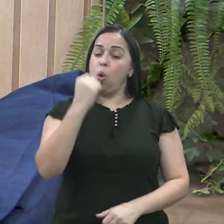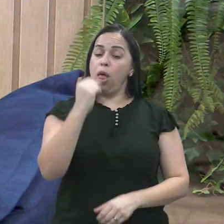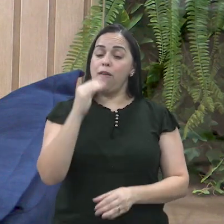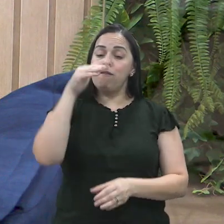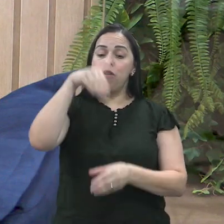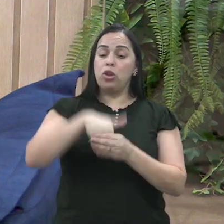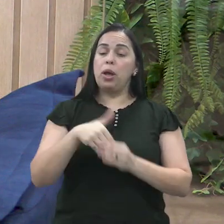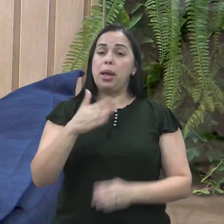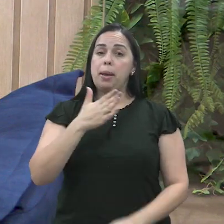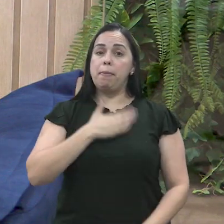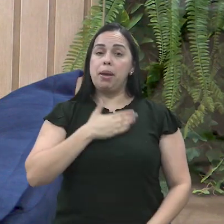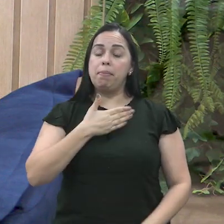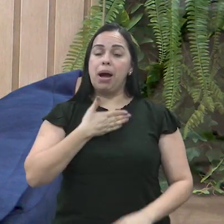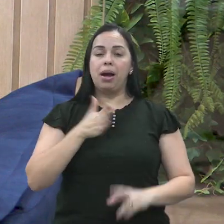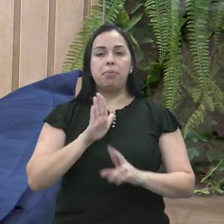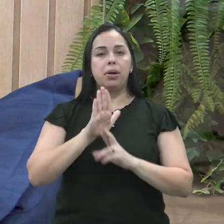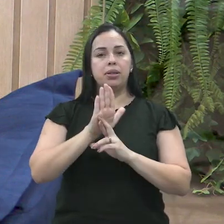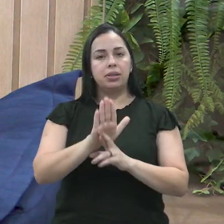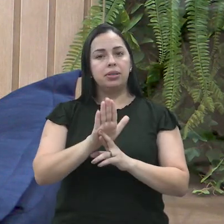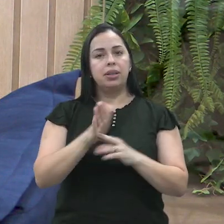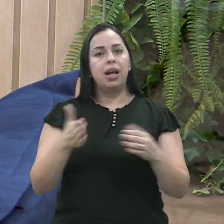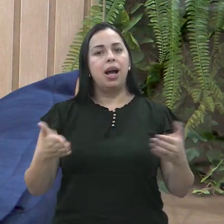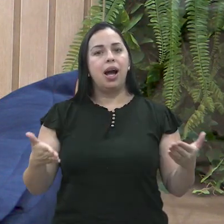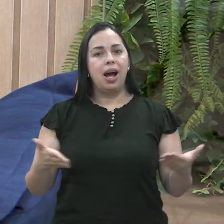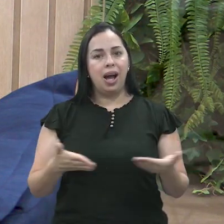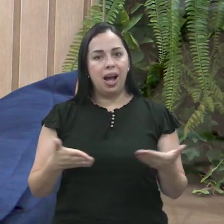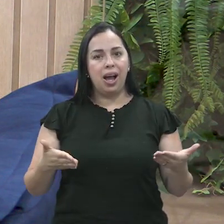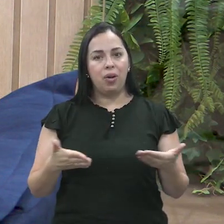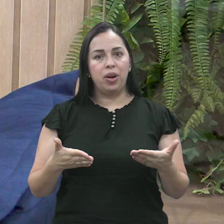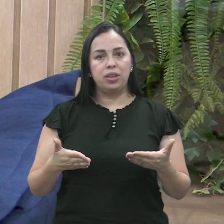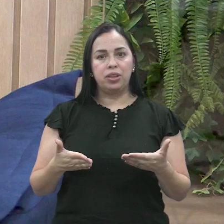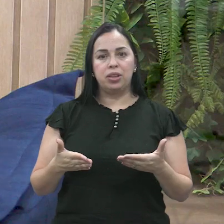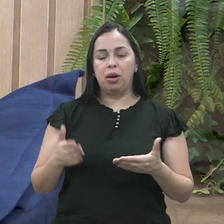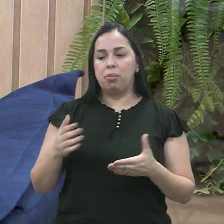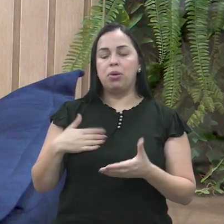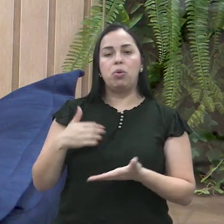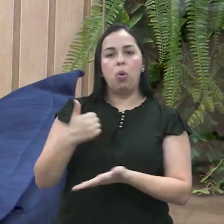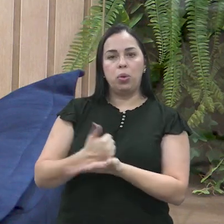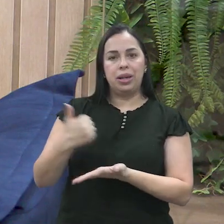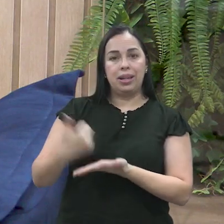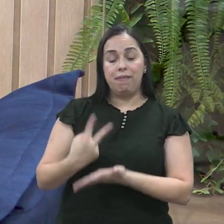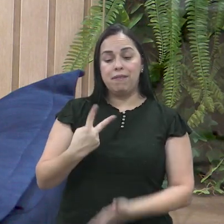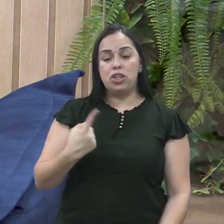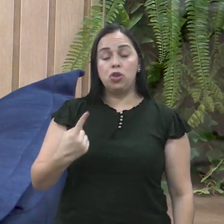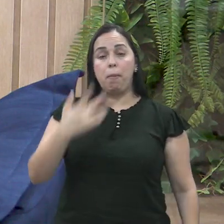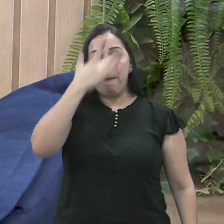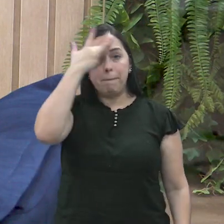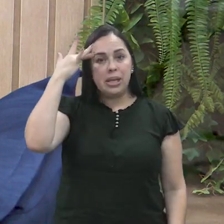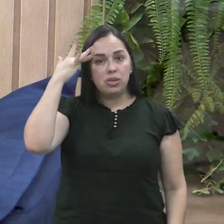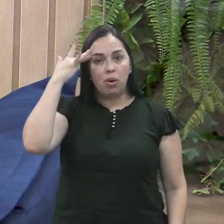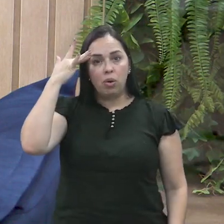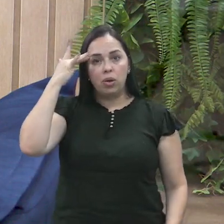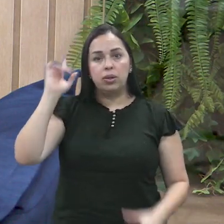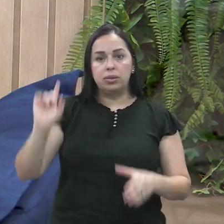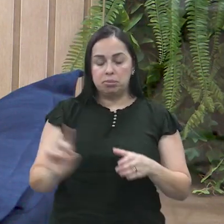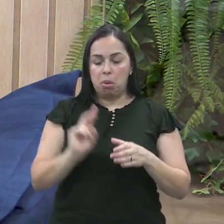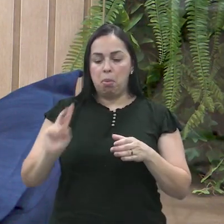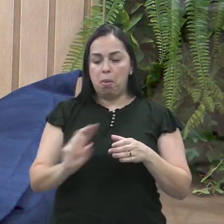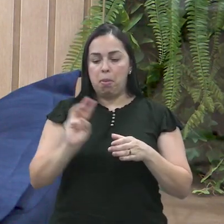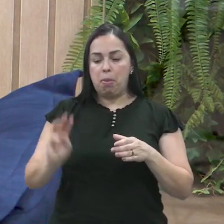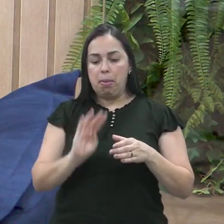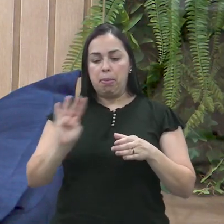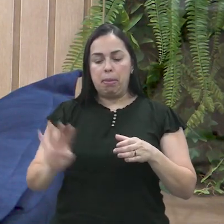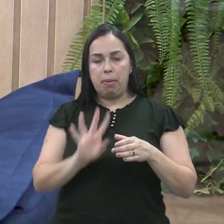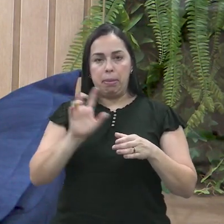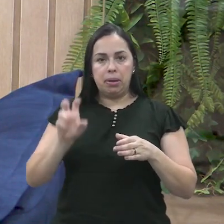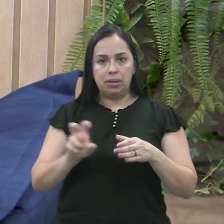escolheu o meu nome para que eu pudesse representá-lo. Agora estamos formando um time de 21 pessoas que têm